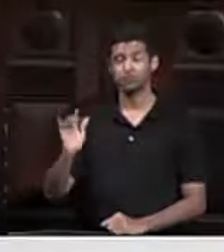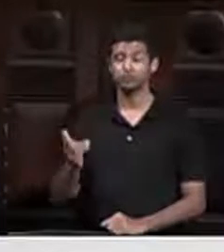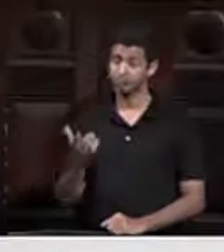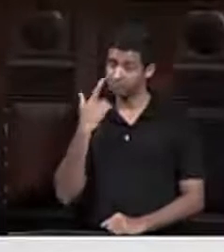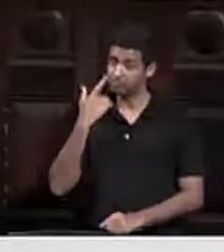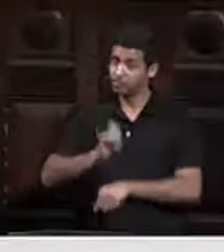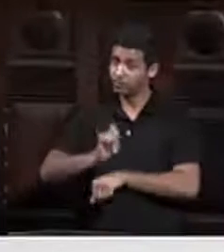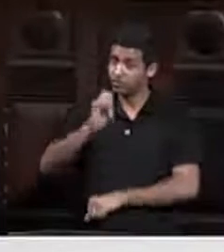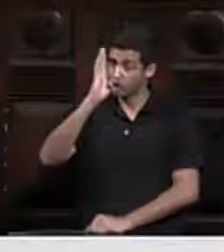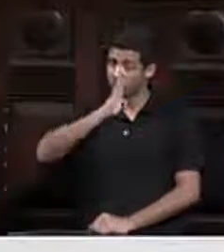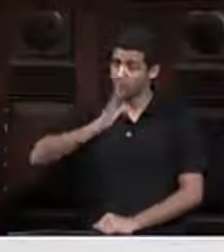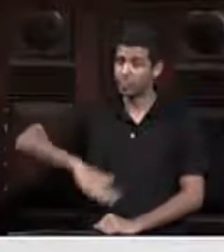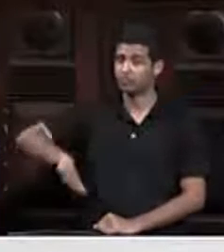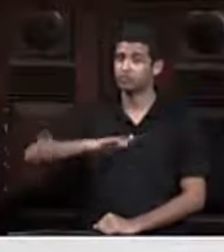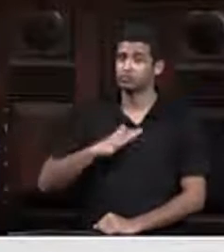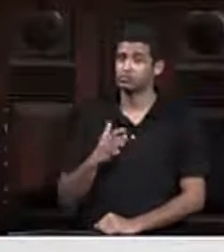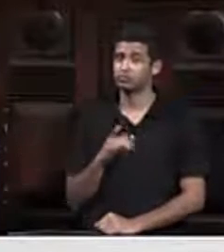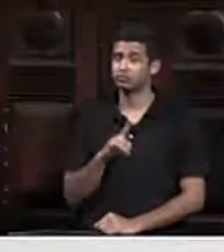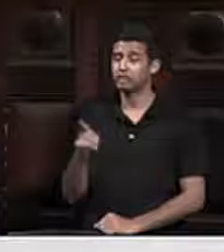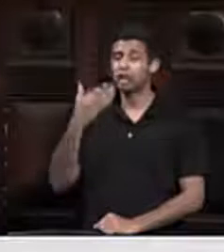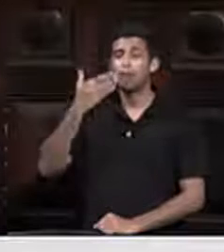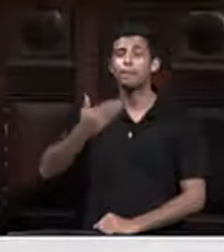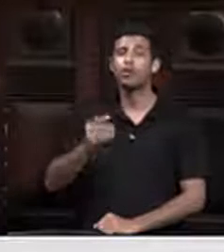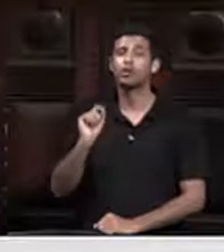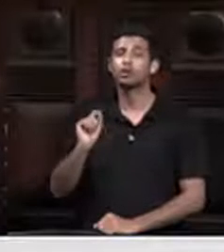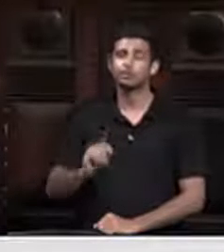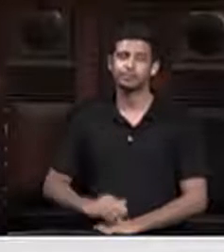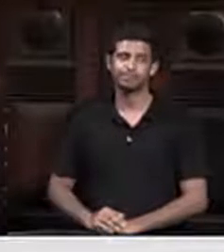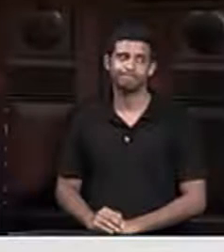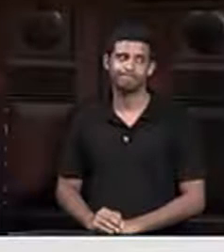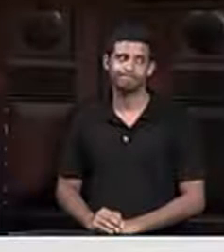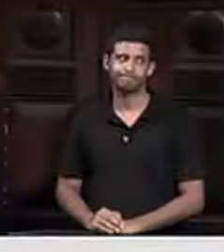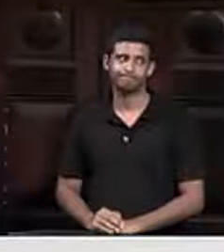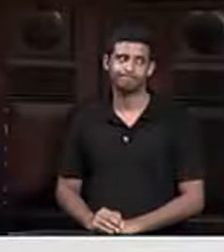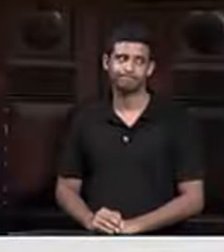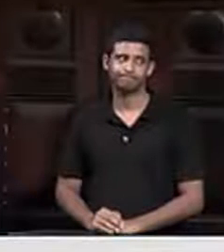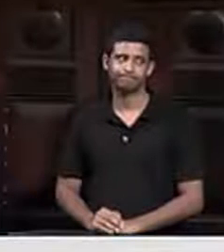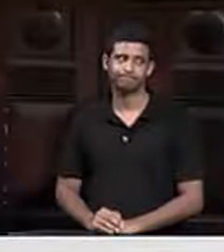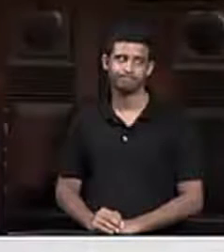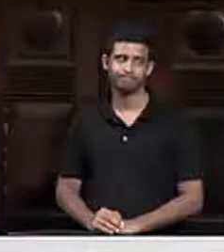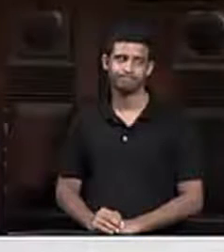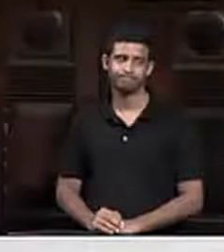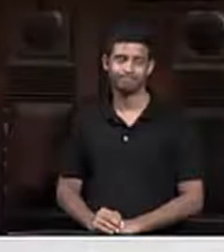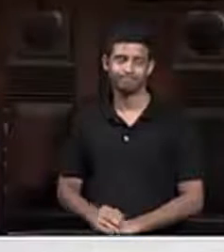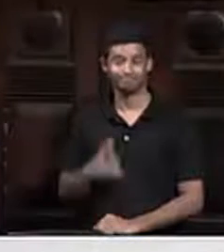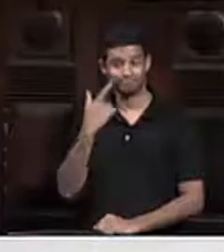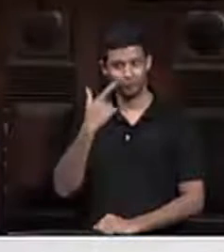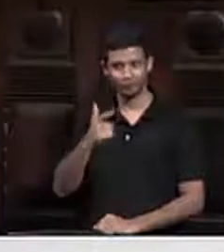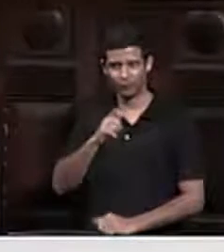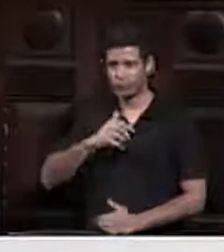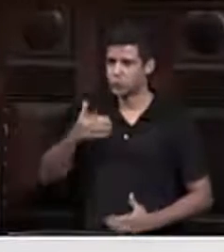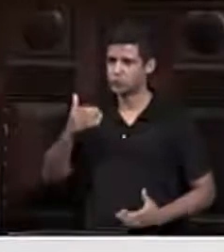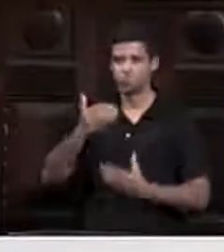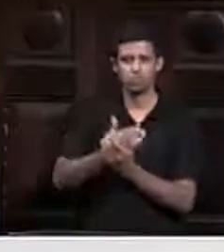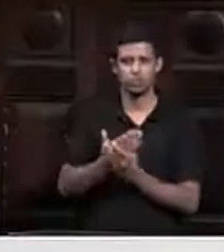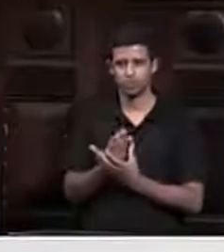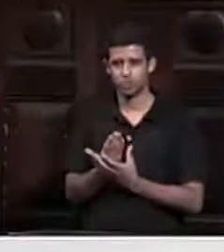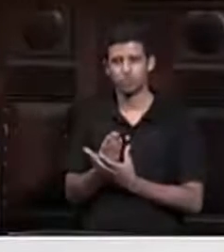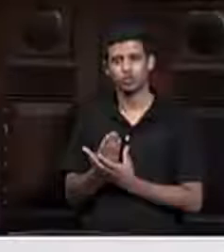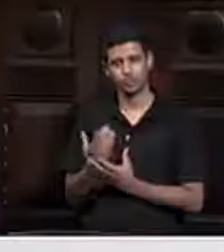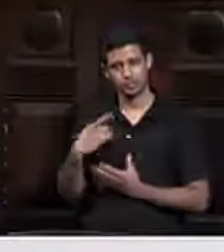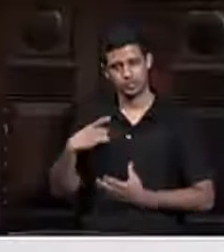brasileiro tem mostrado que o golpe produzido pelo